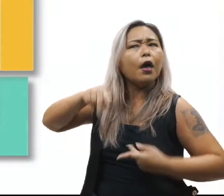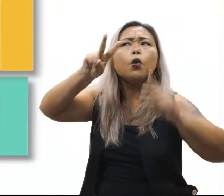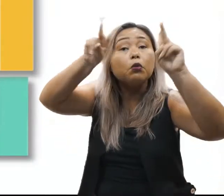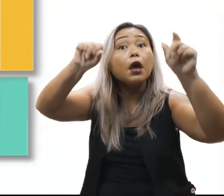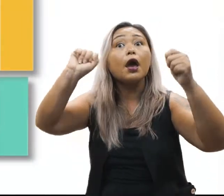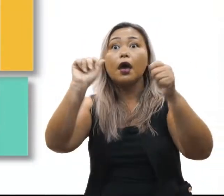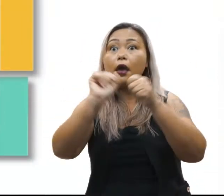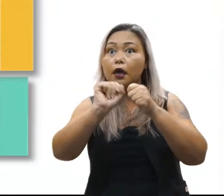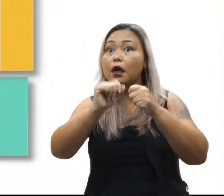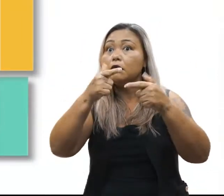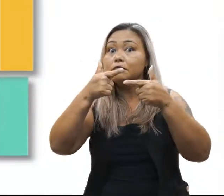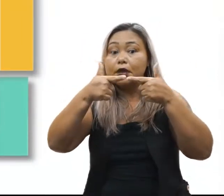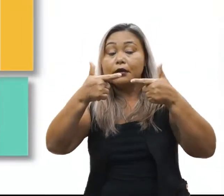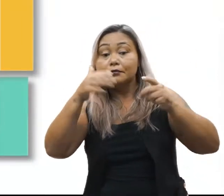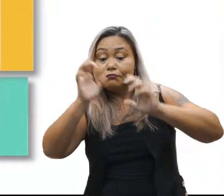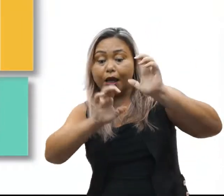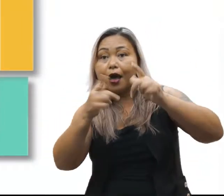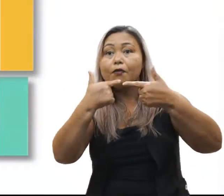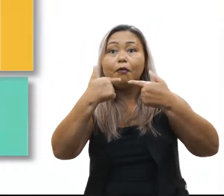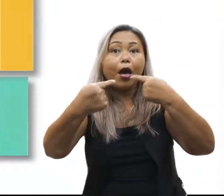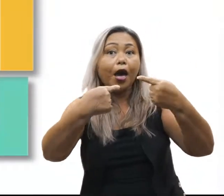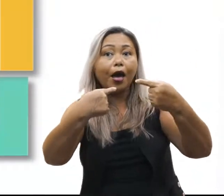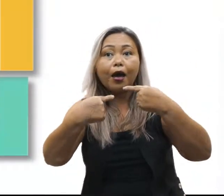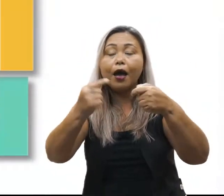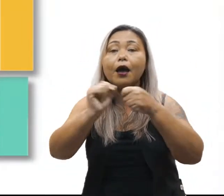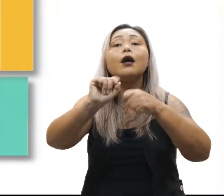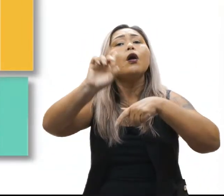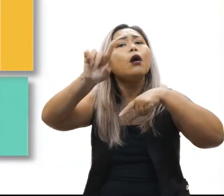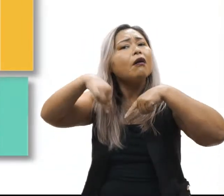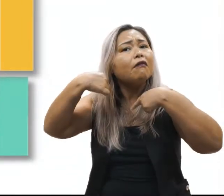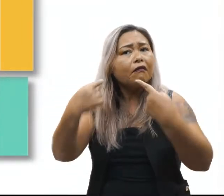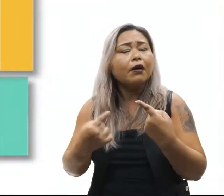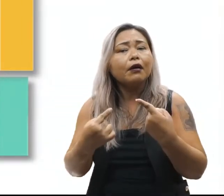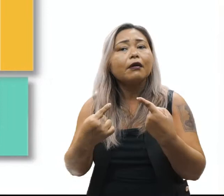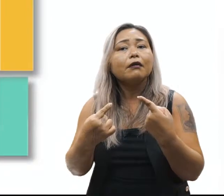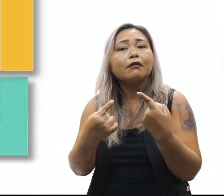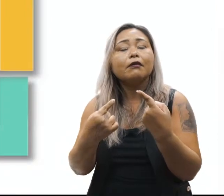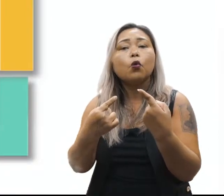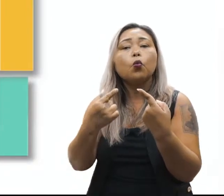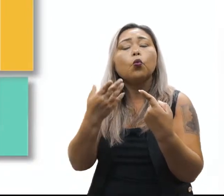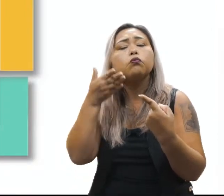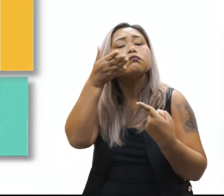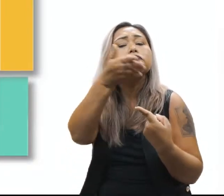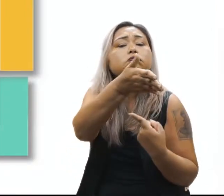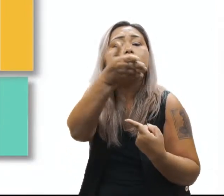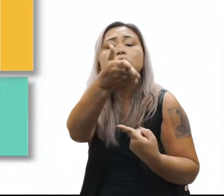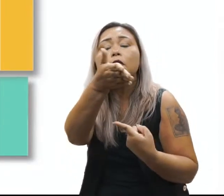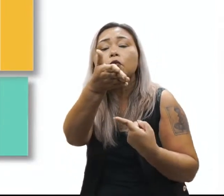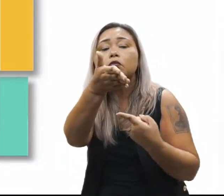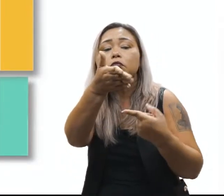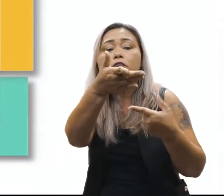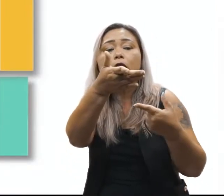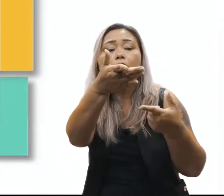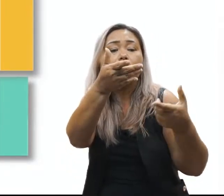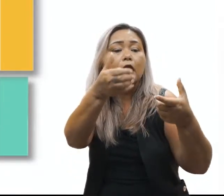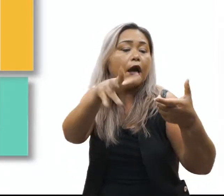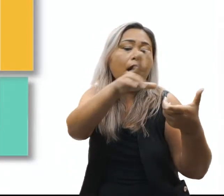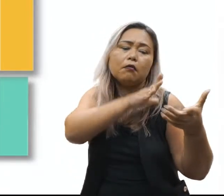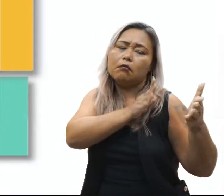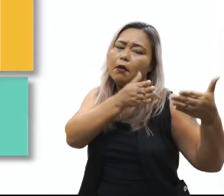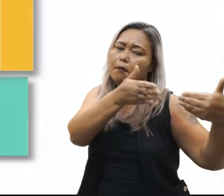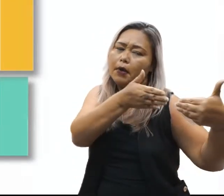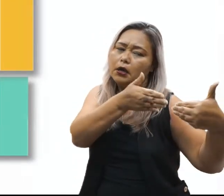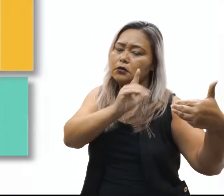polêmico, mas a gente vai levar um pouco para algumas questões particulares,